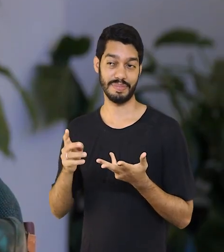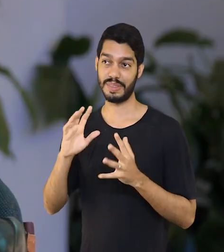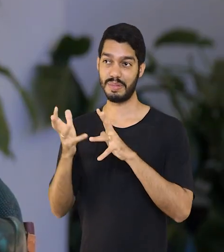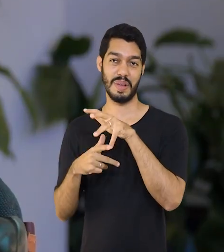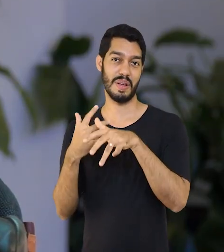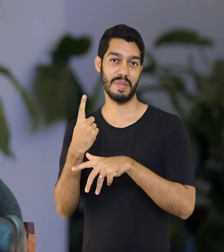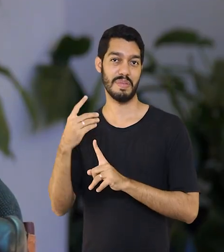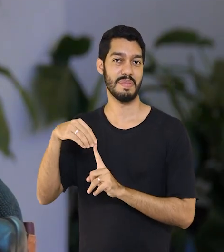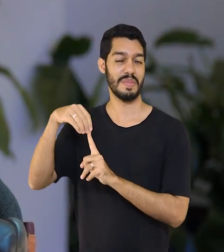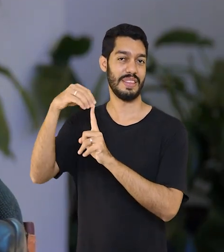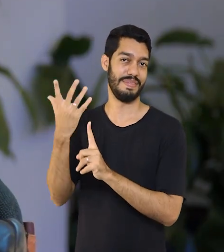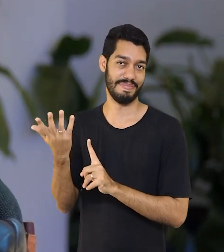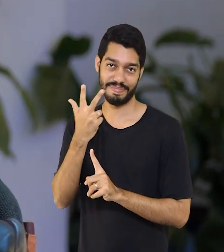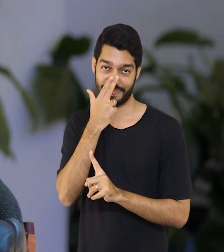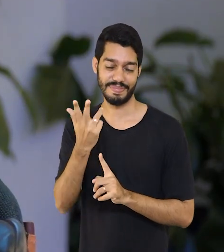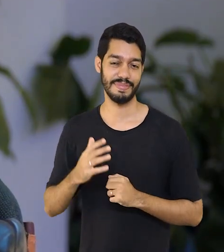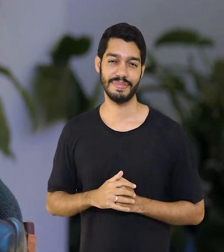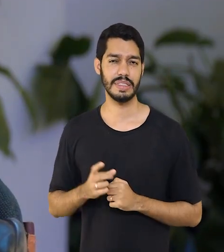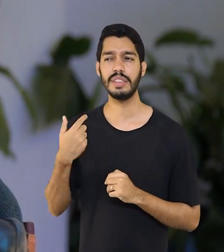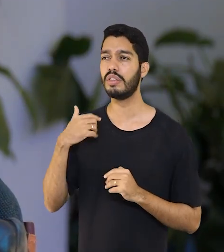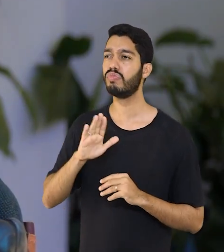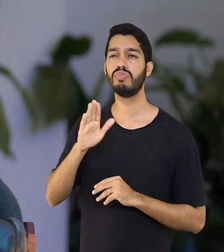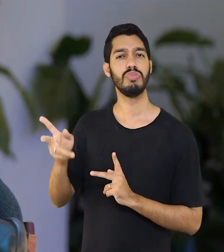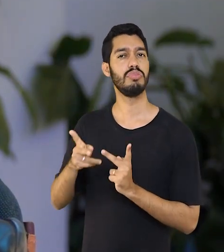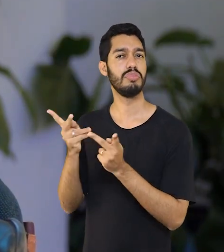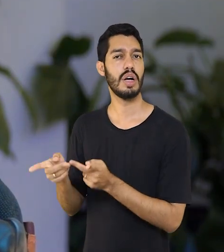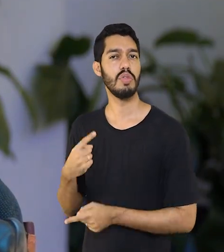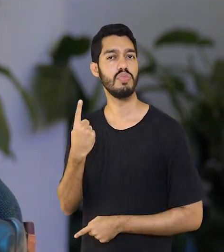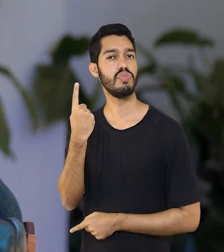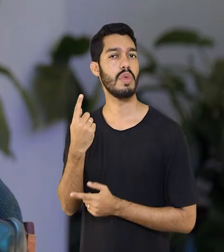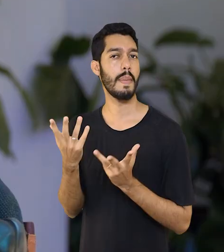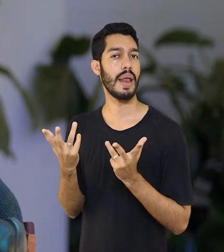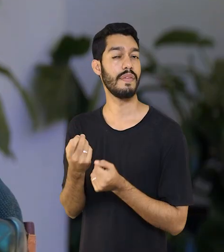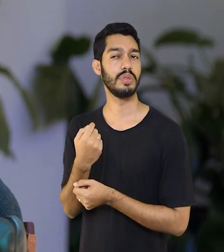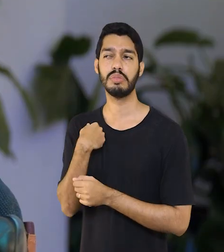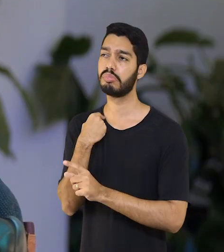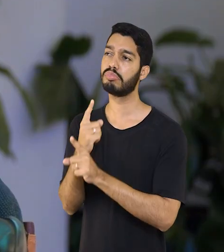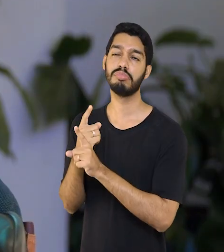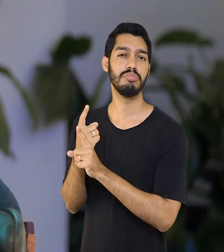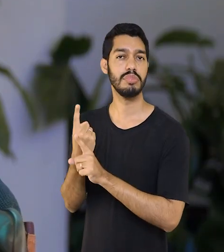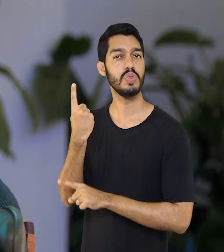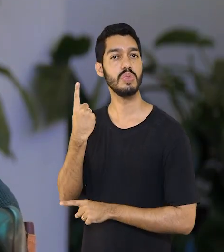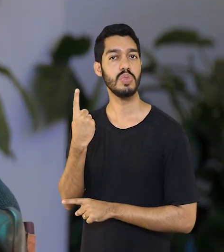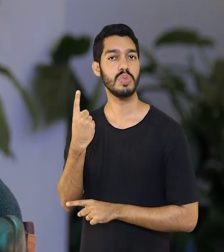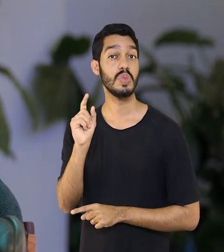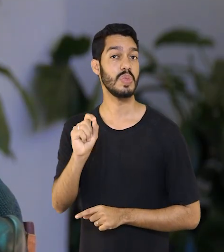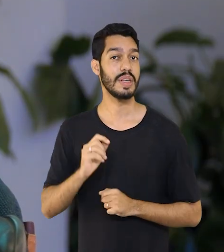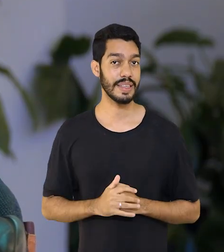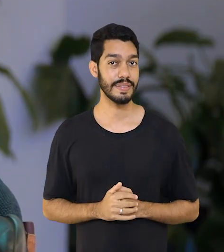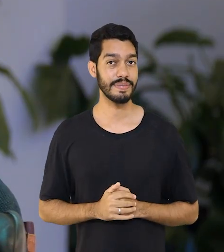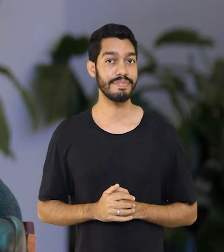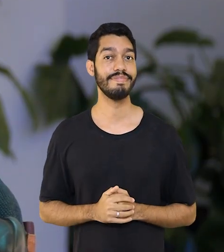tempo de judaísmo quanto de jesuíta. E aí eu fui lá, tal, mas aprendi uma coisa maravilhosa, entre